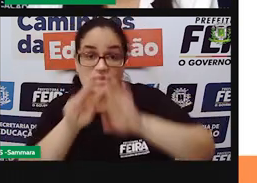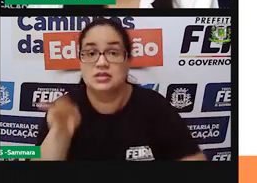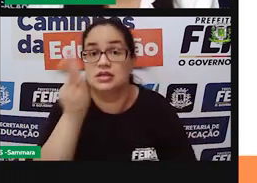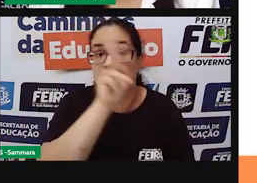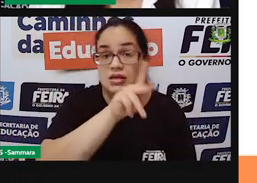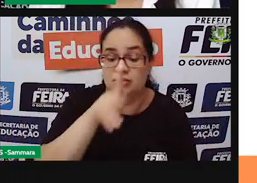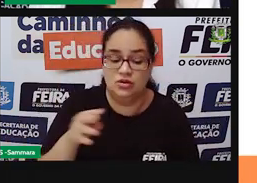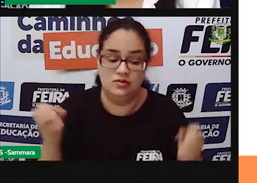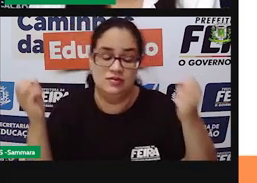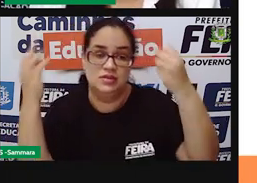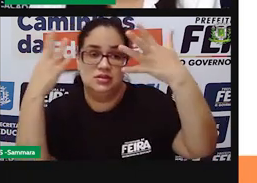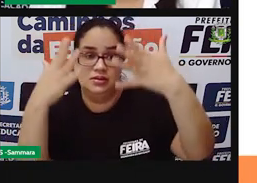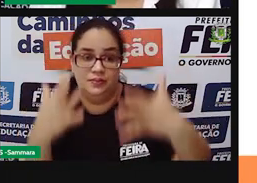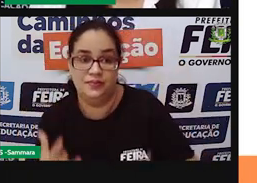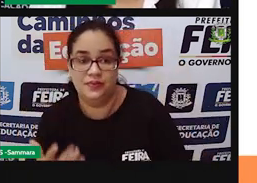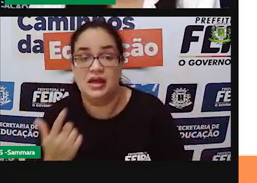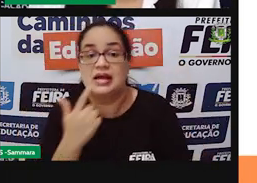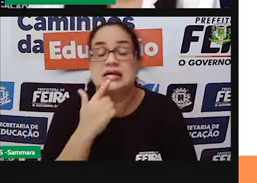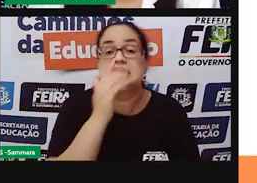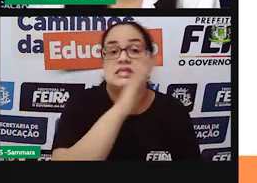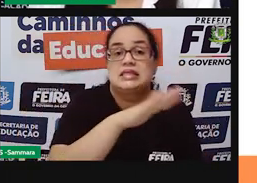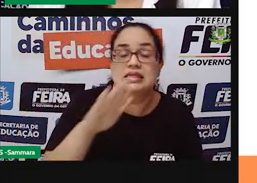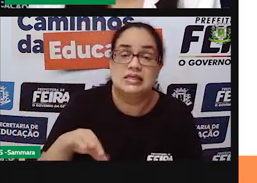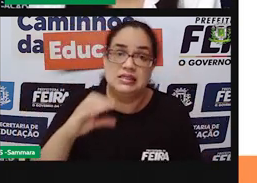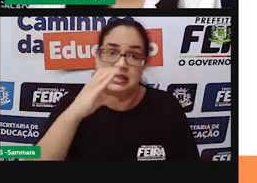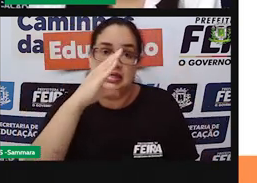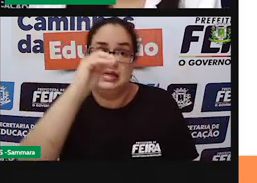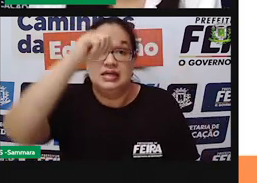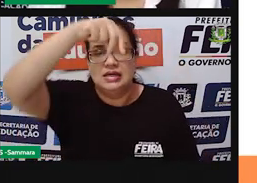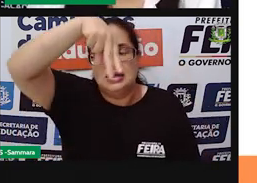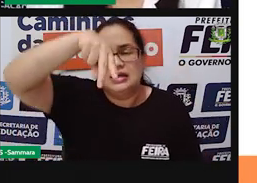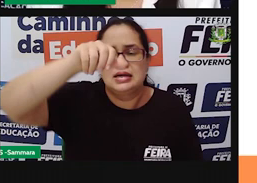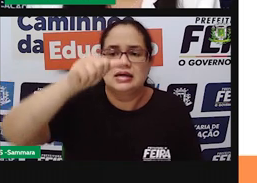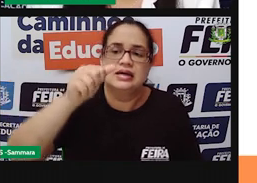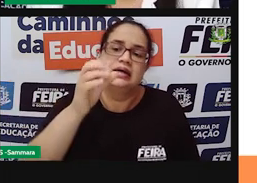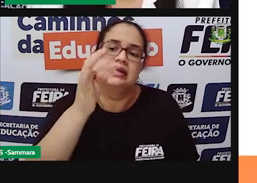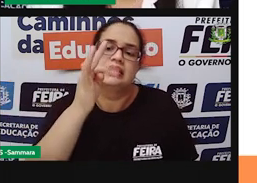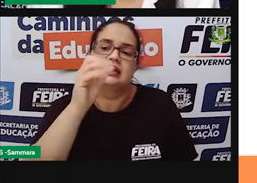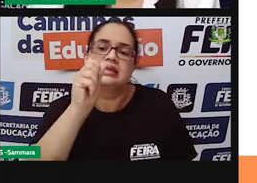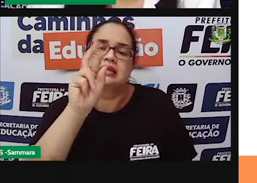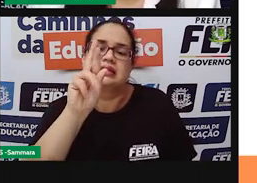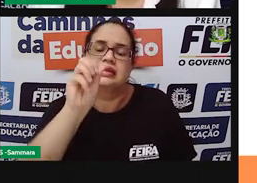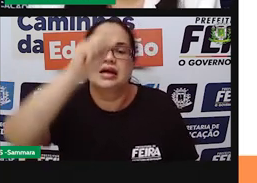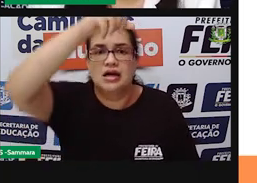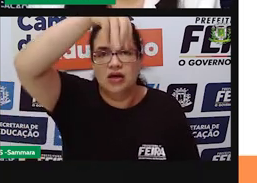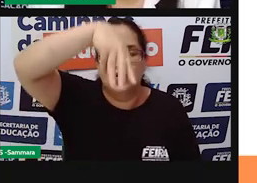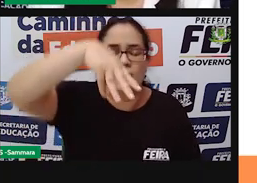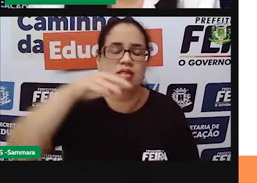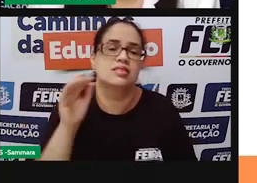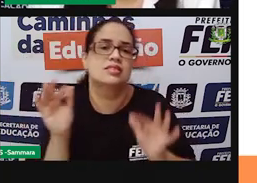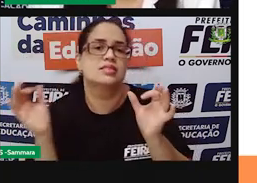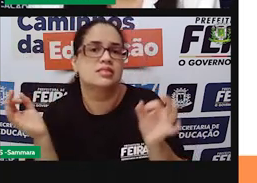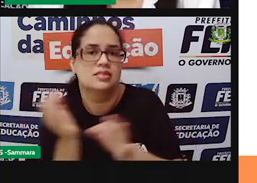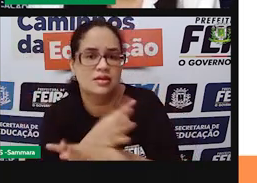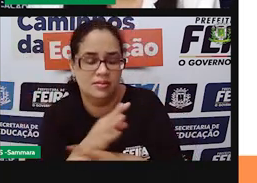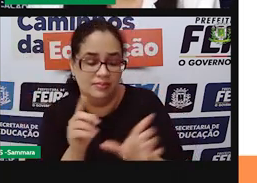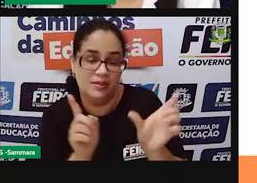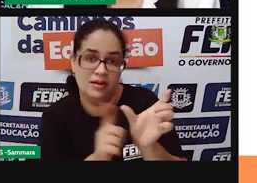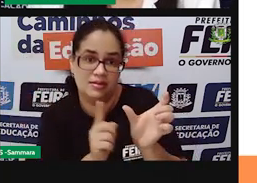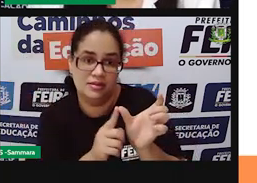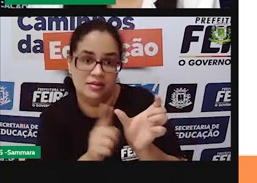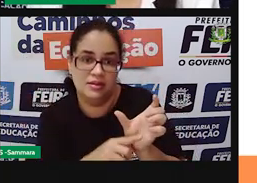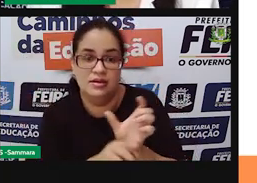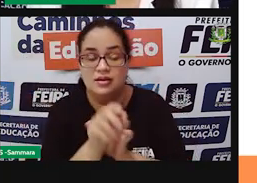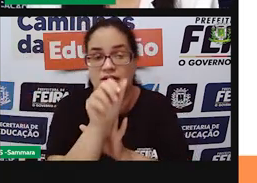As crianças cantaram uma bela canção. Cantaram. Nesse caso aí está terminado em